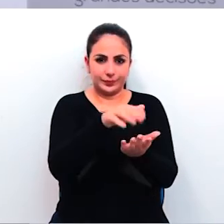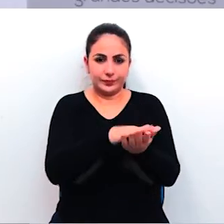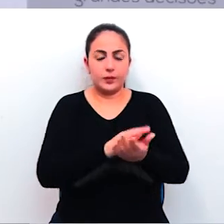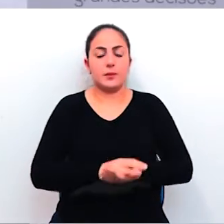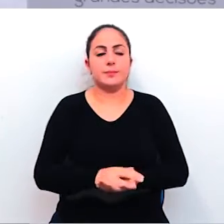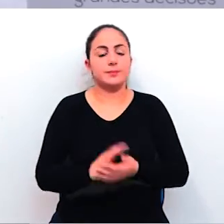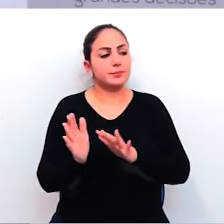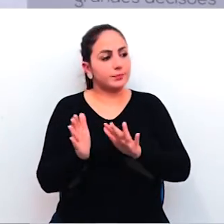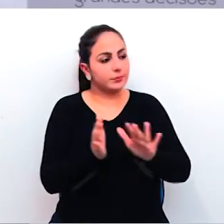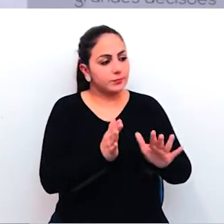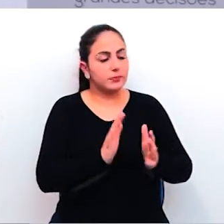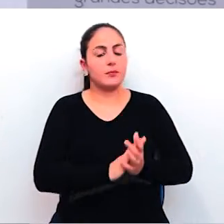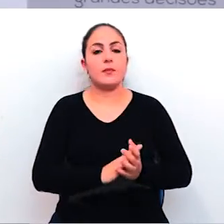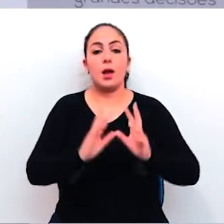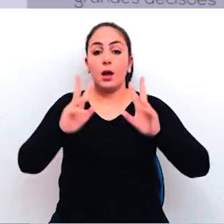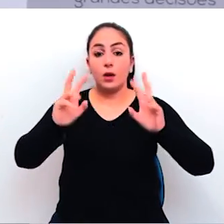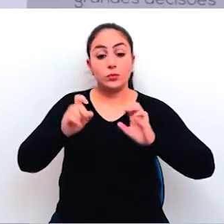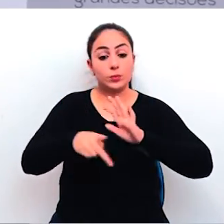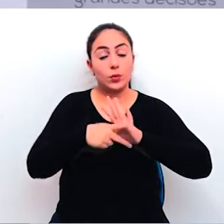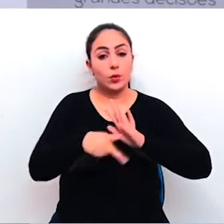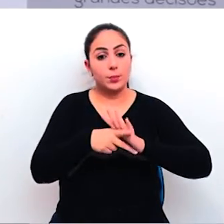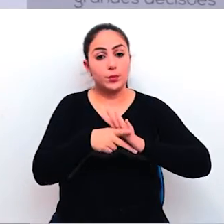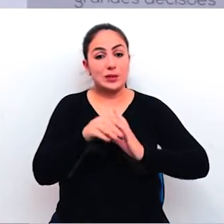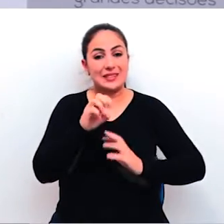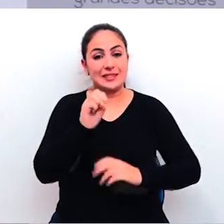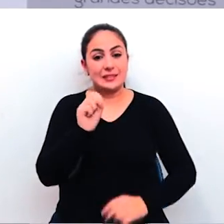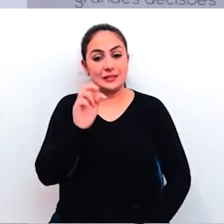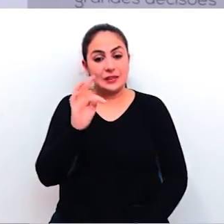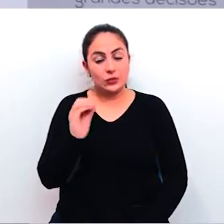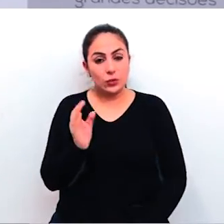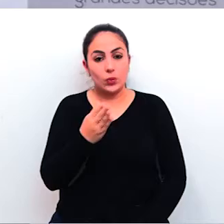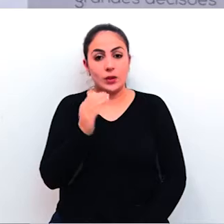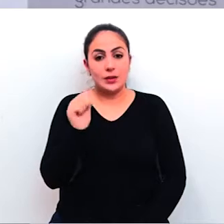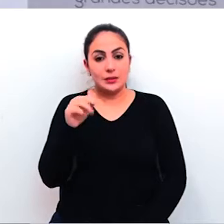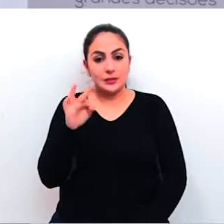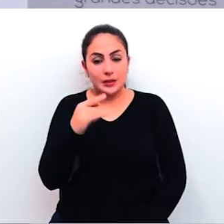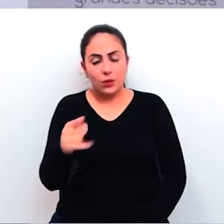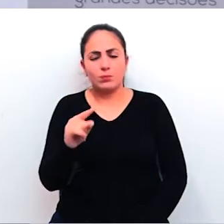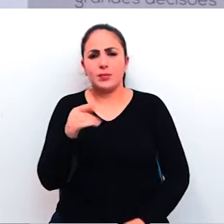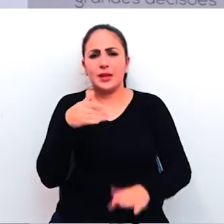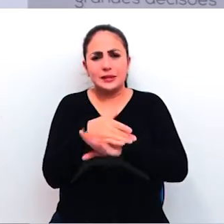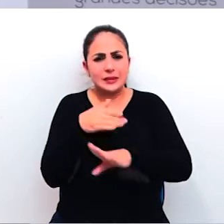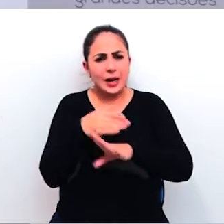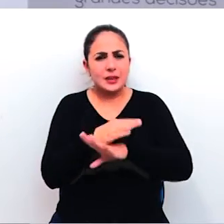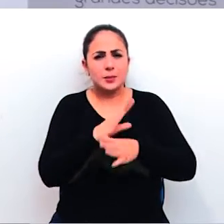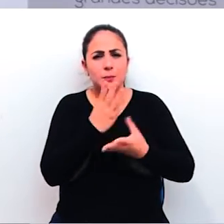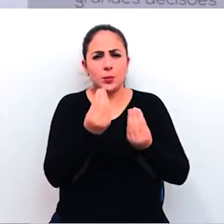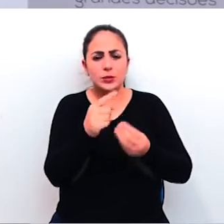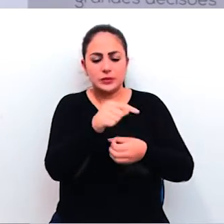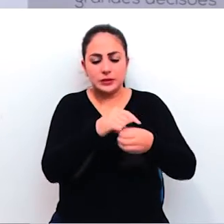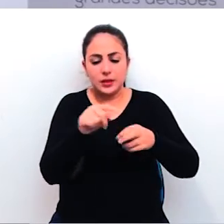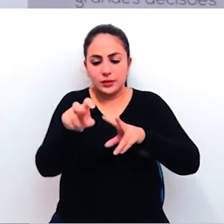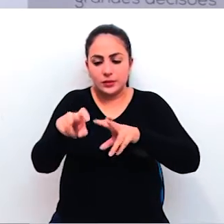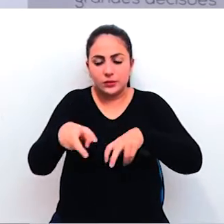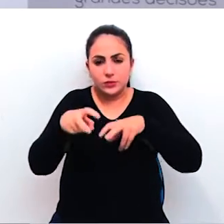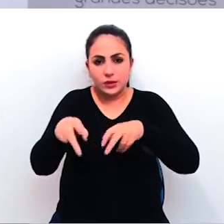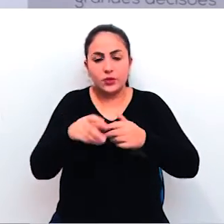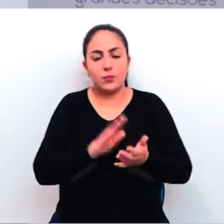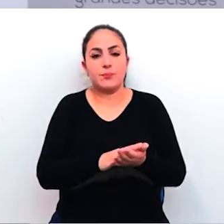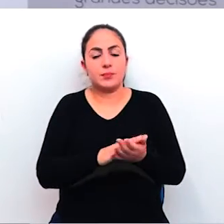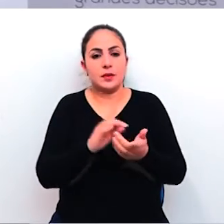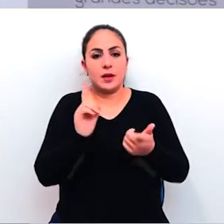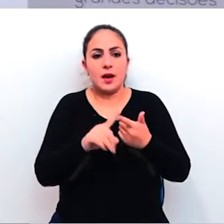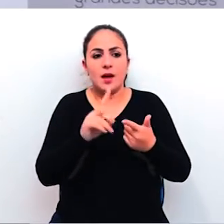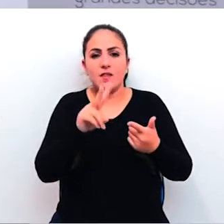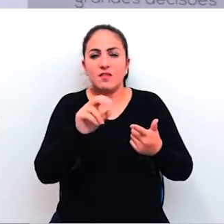santo antão que é entrada para bom recreio entrada para uma comunidade importantes do interior empresas que têm ali o vale